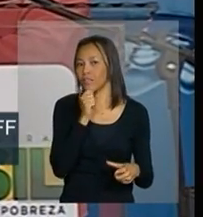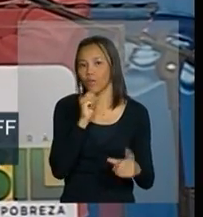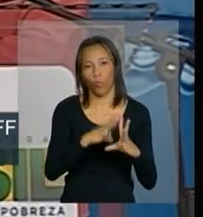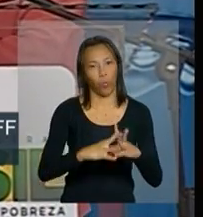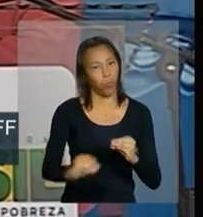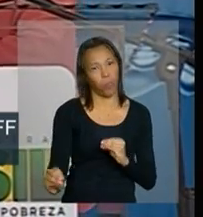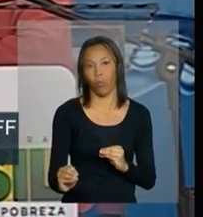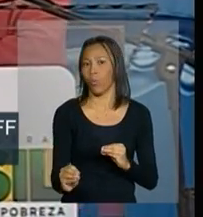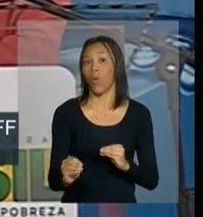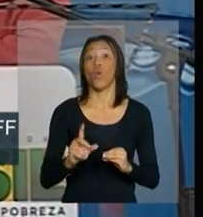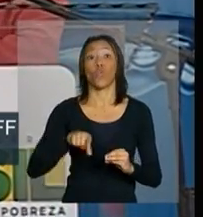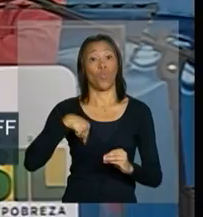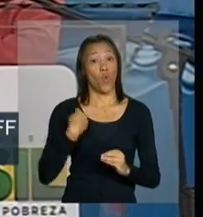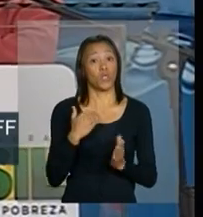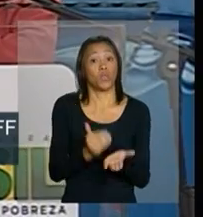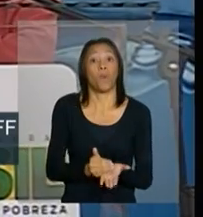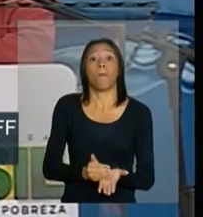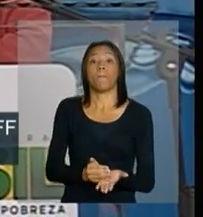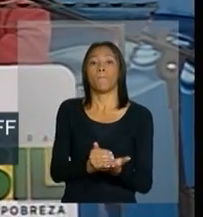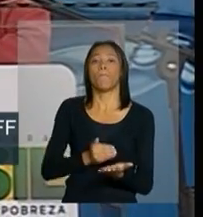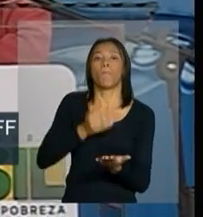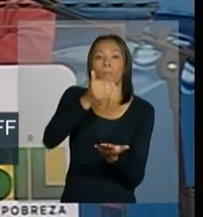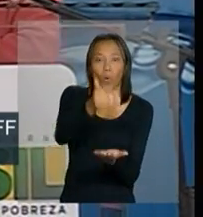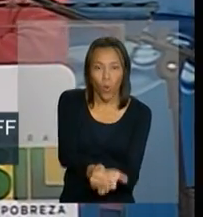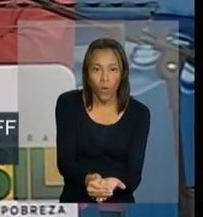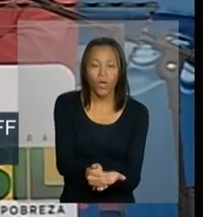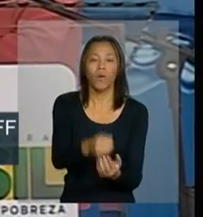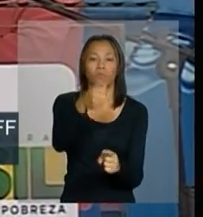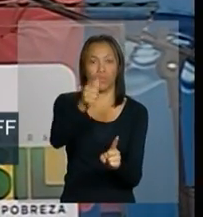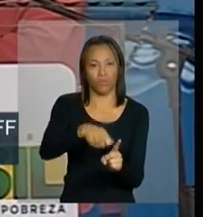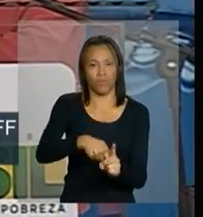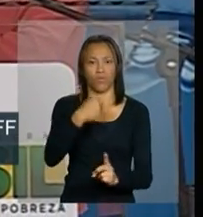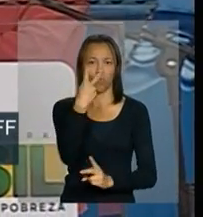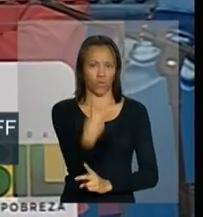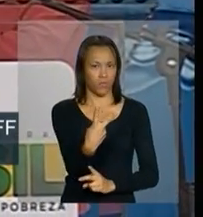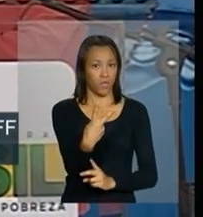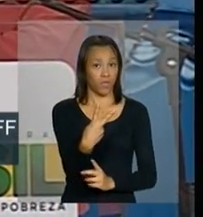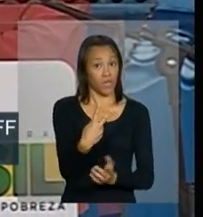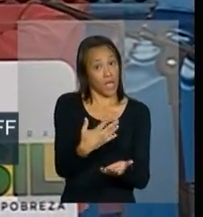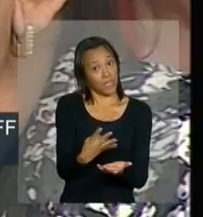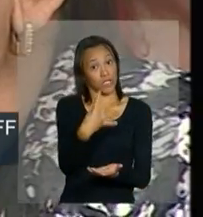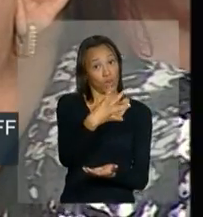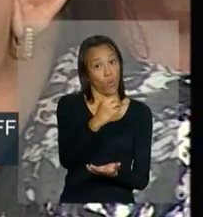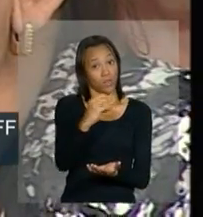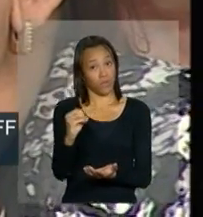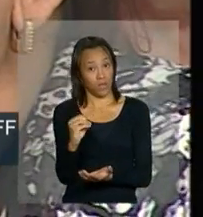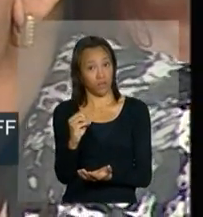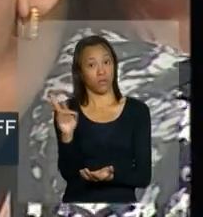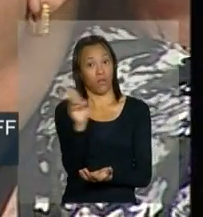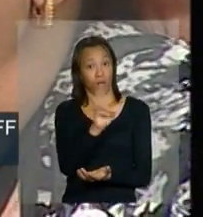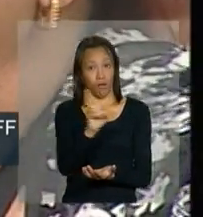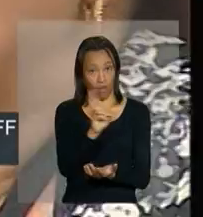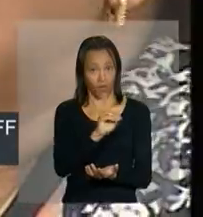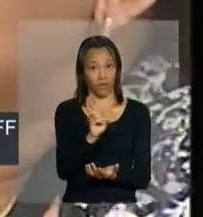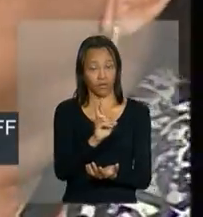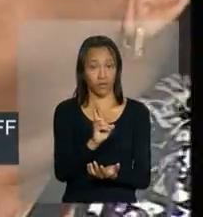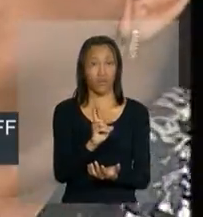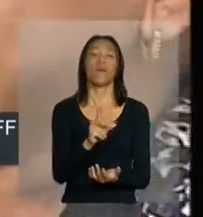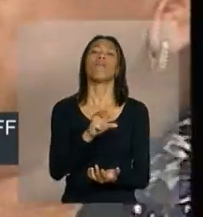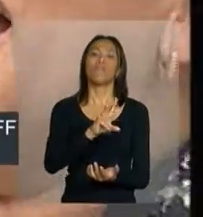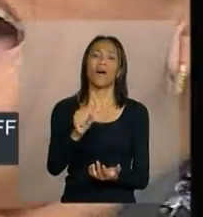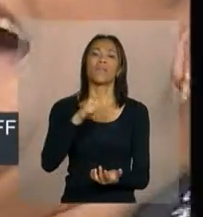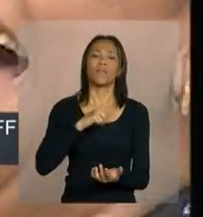nós prorrogamos por mais 2 meses. Em vez de R$ 400,00, ele